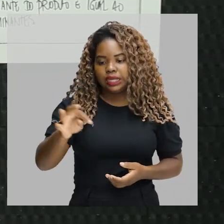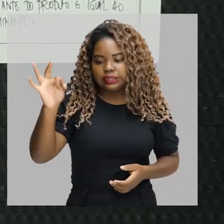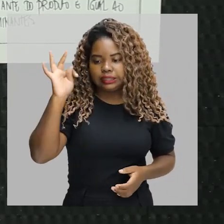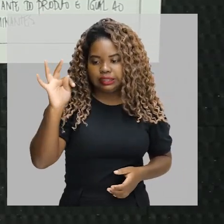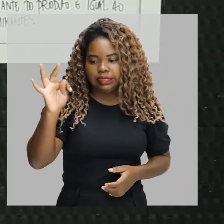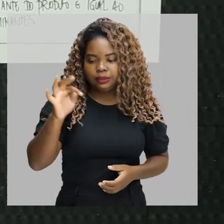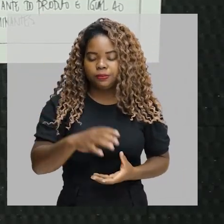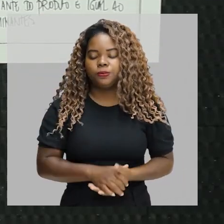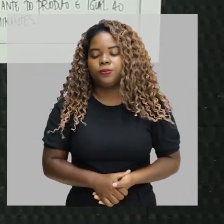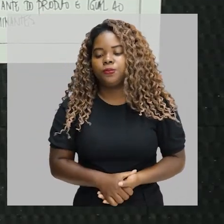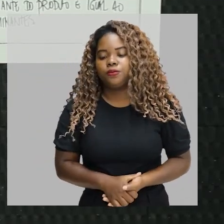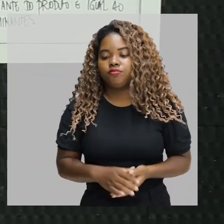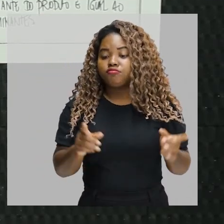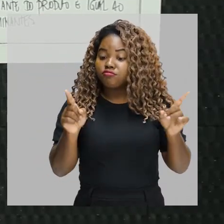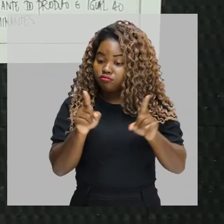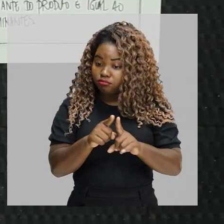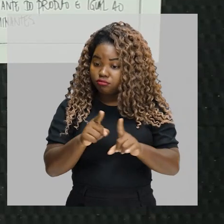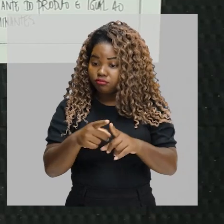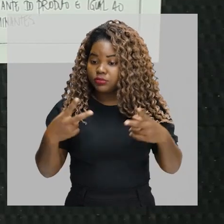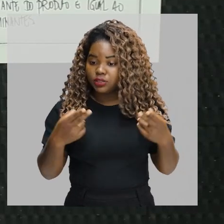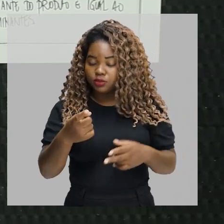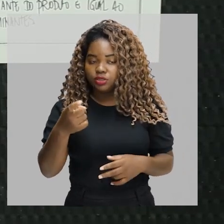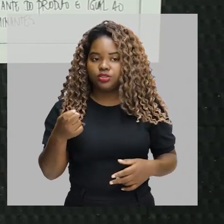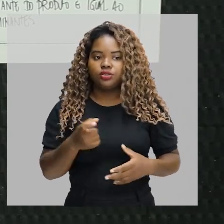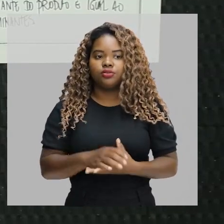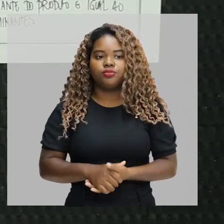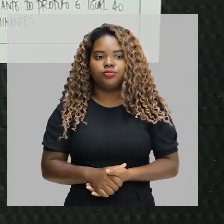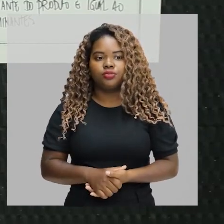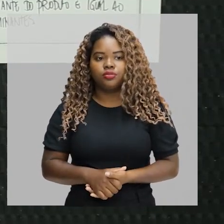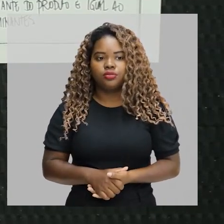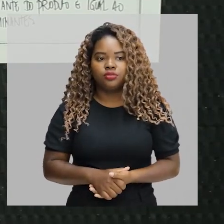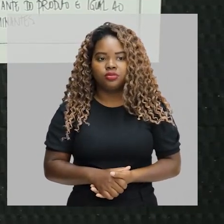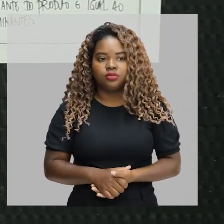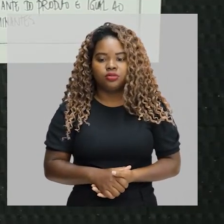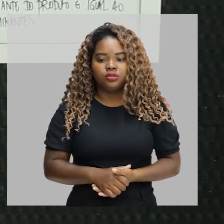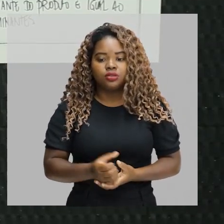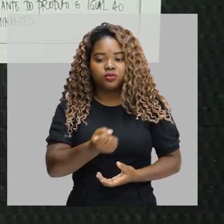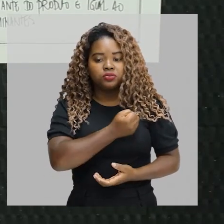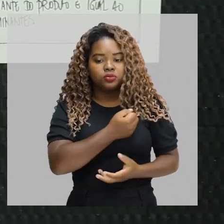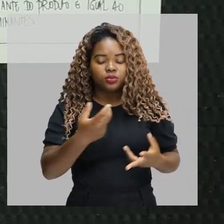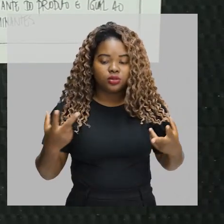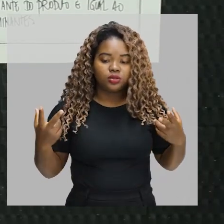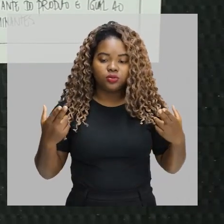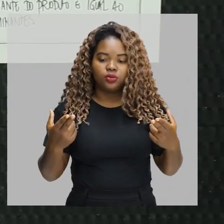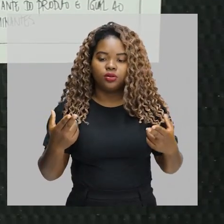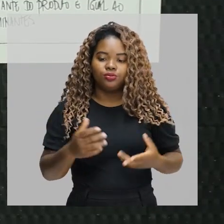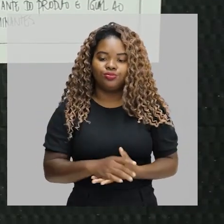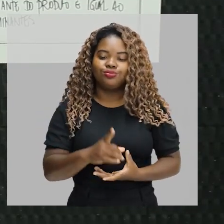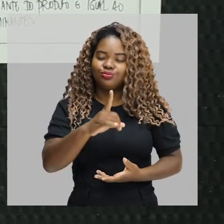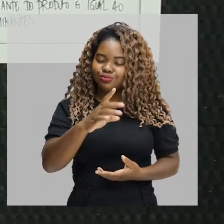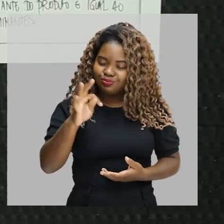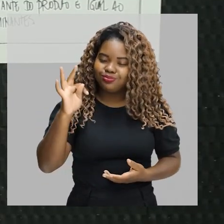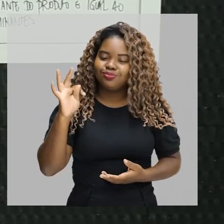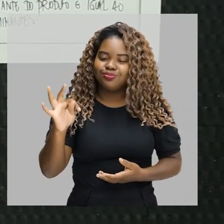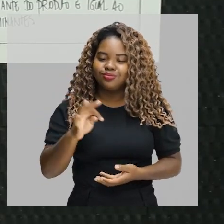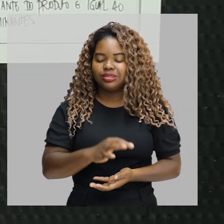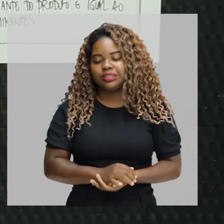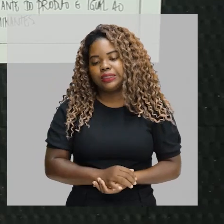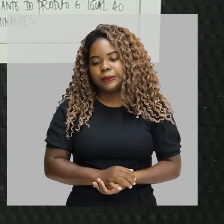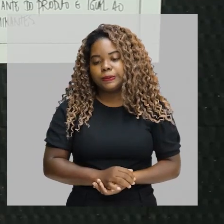cima, né, também vai ser igual a x. Eles vão ter o mesmo valor do